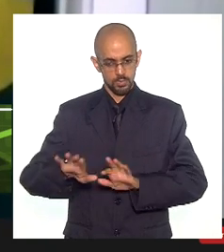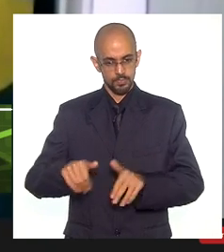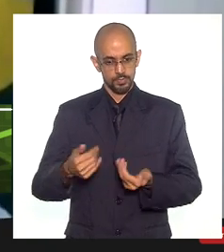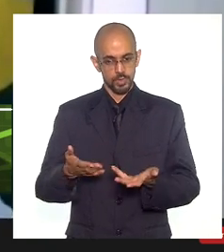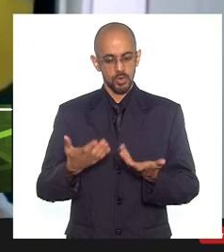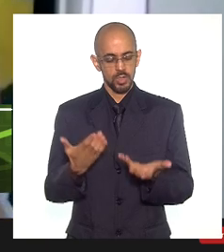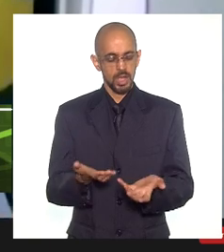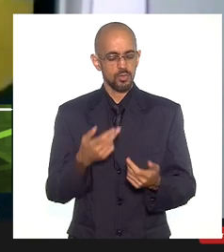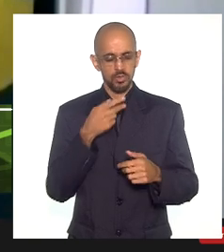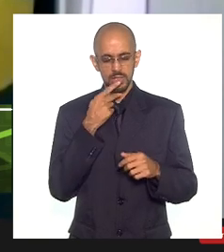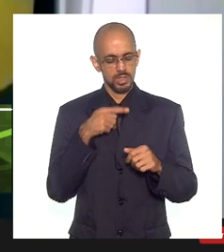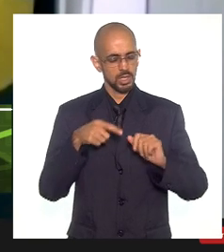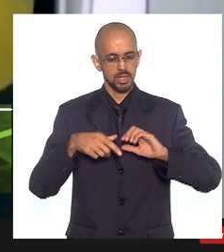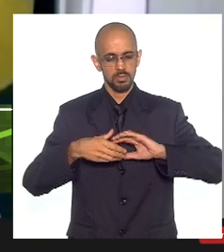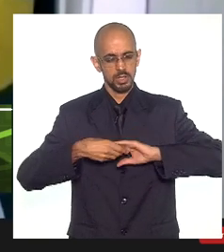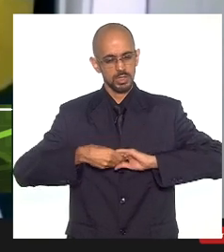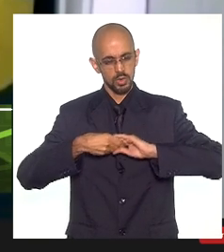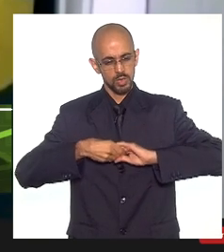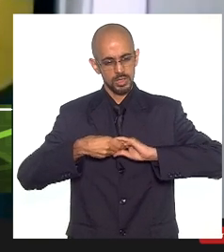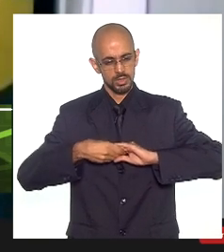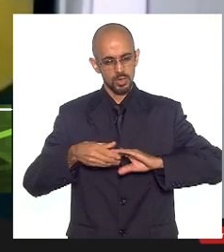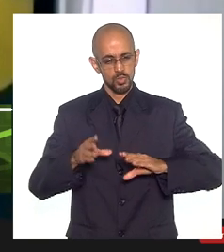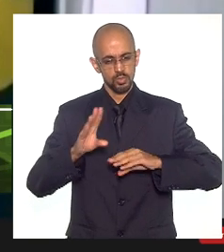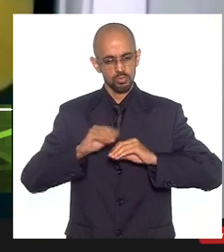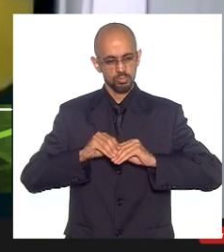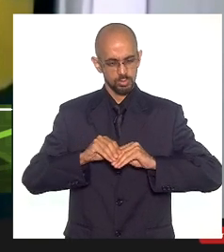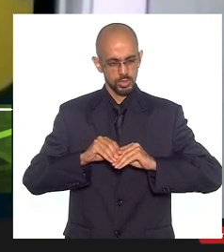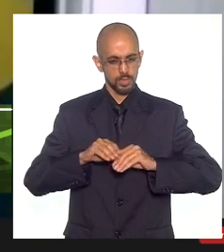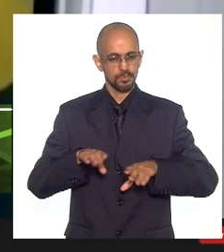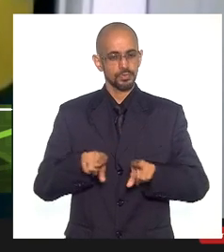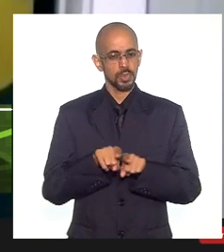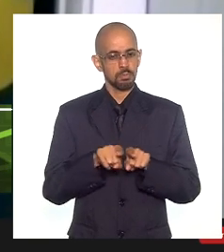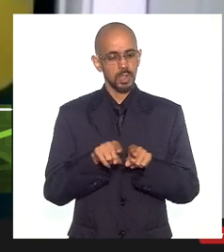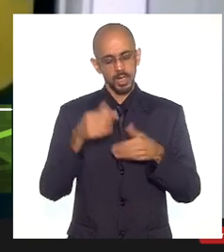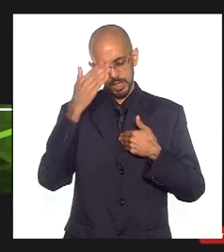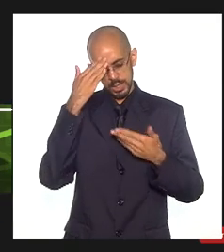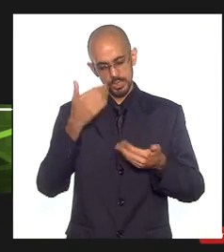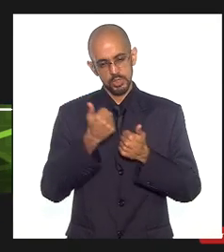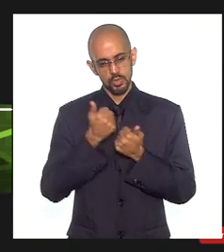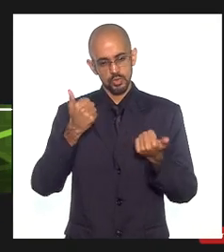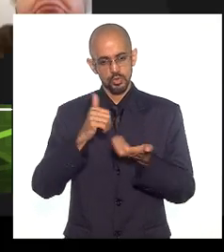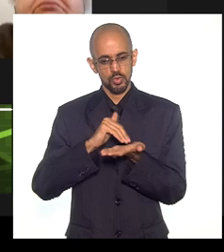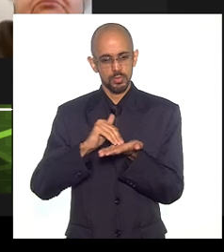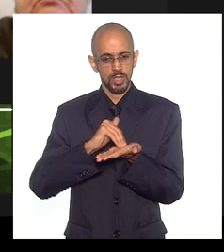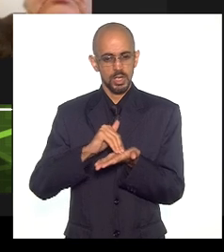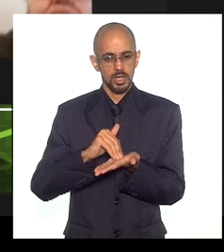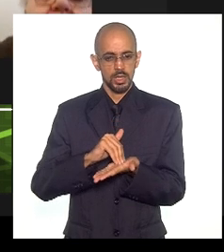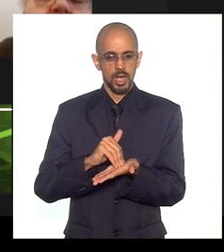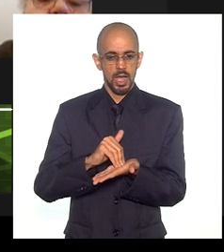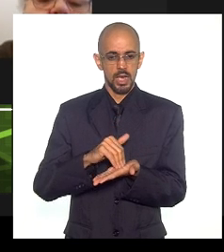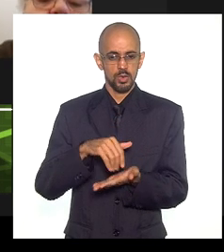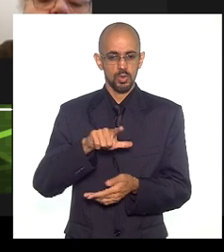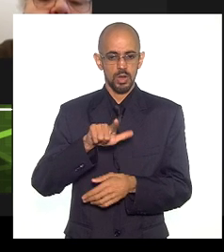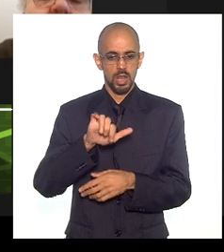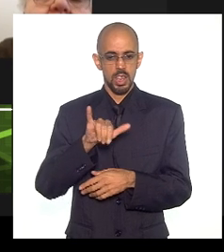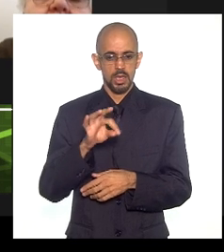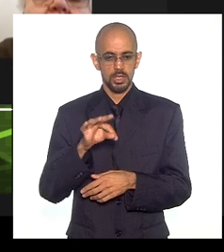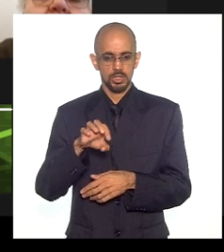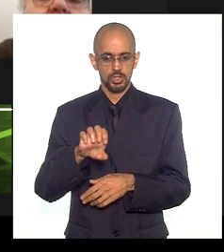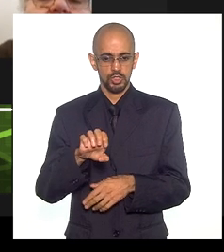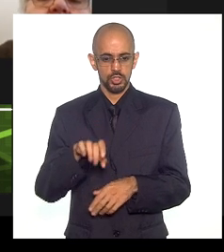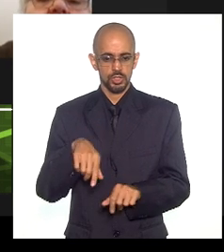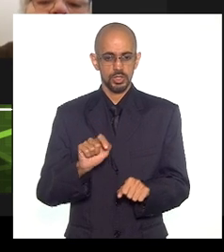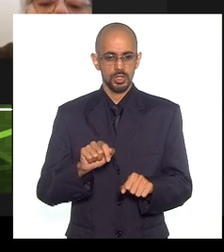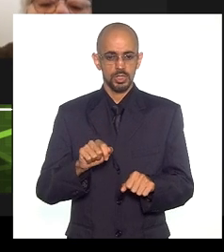alongando, agradecer aqui a presença do subsecretário Edgar Leite Ferreira, subsecretário de Ensino Superior da